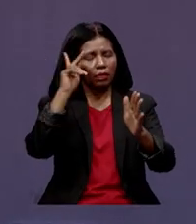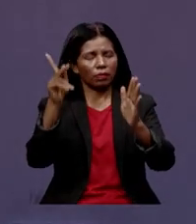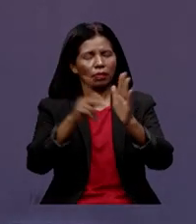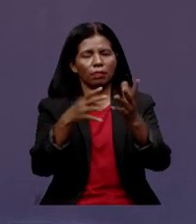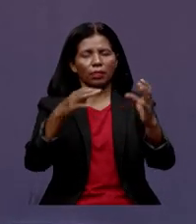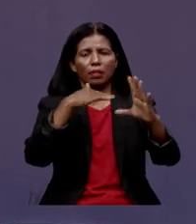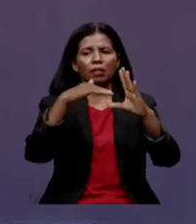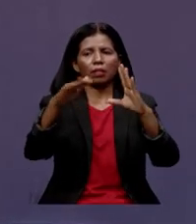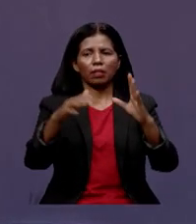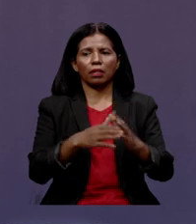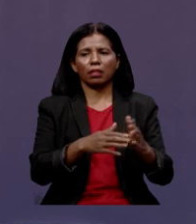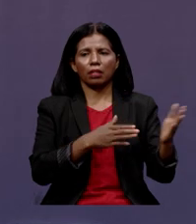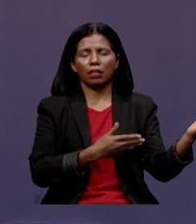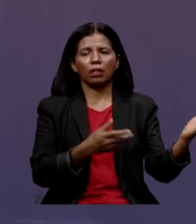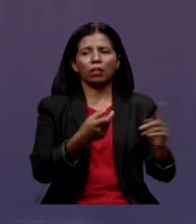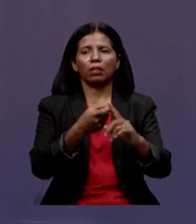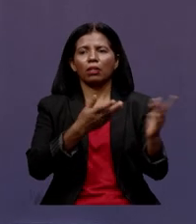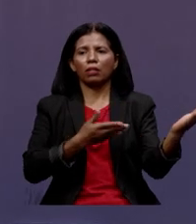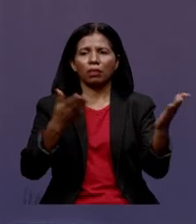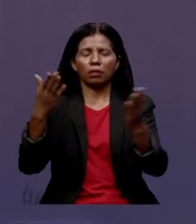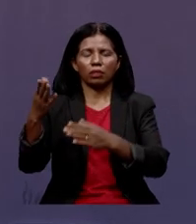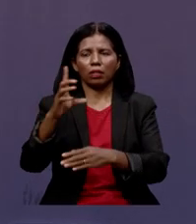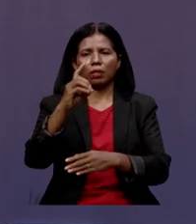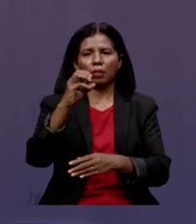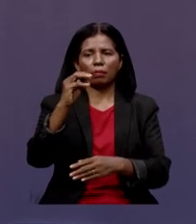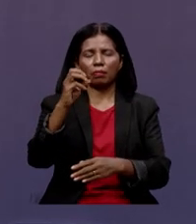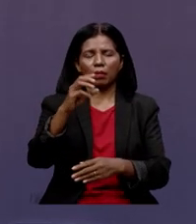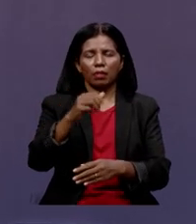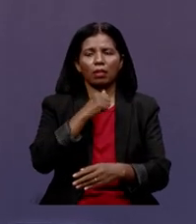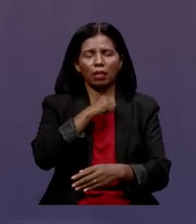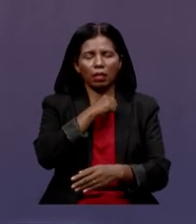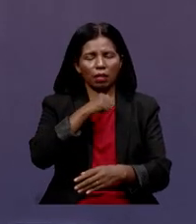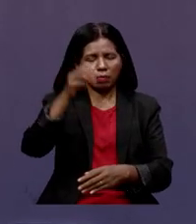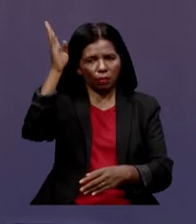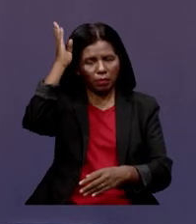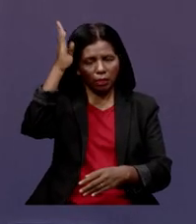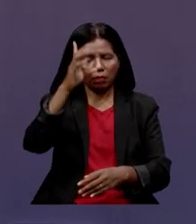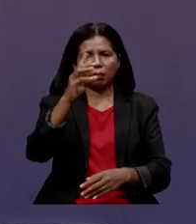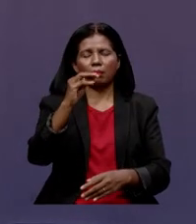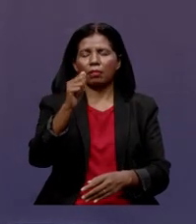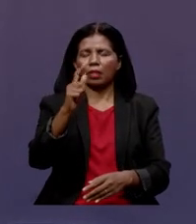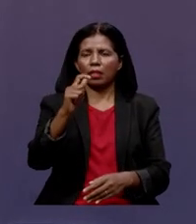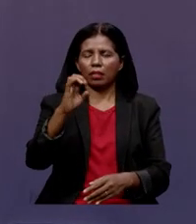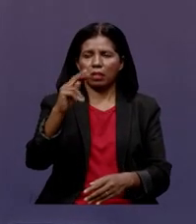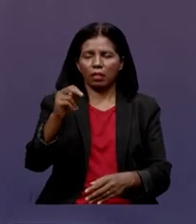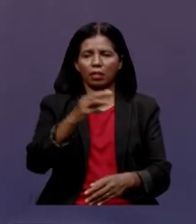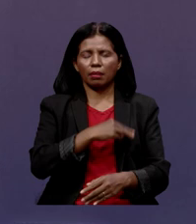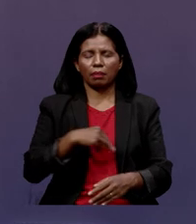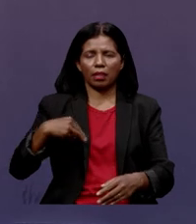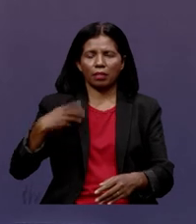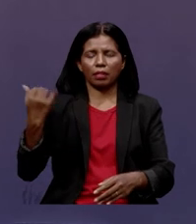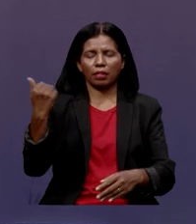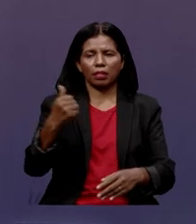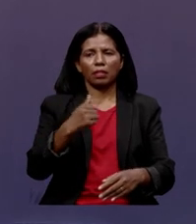sai. Lourinho, Dom Martino, tem falecido Dom Martino López da Cruz, padre Cira, madre Cira, não sei